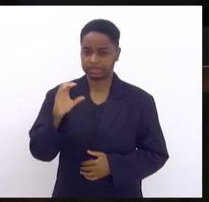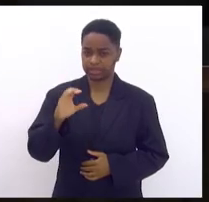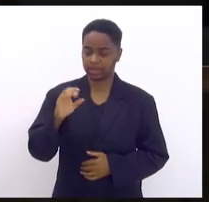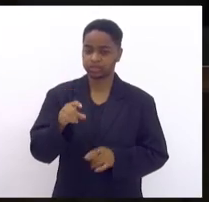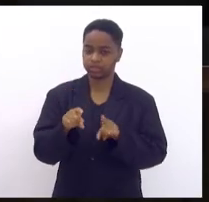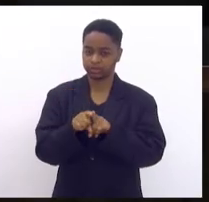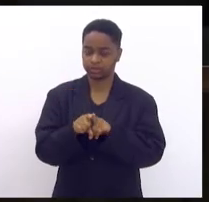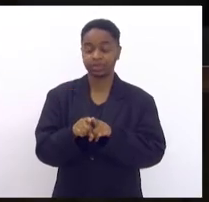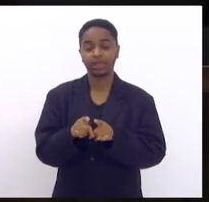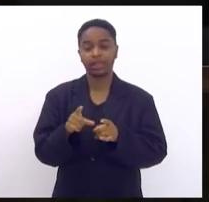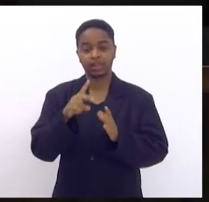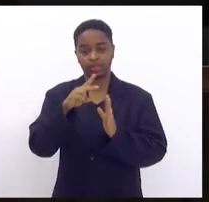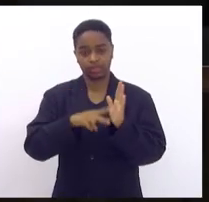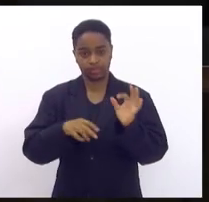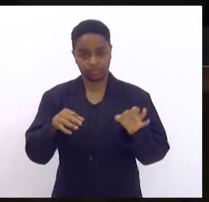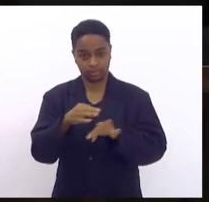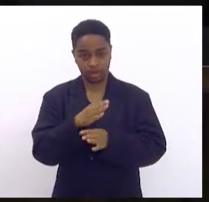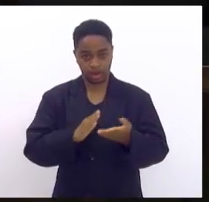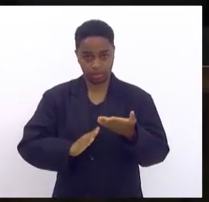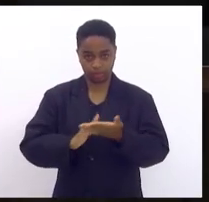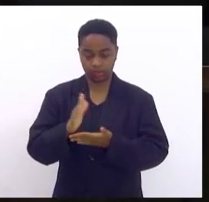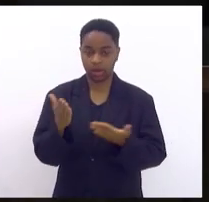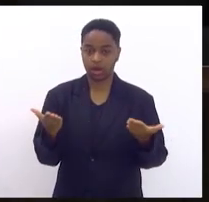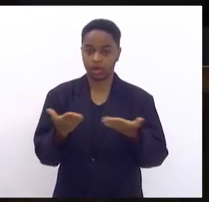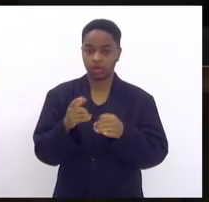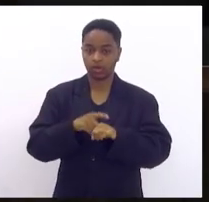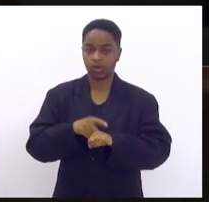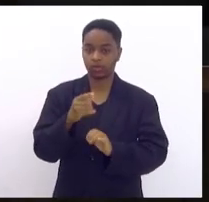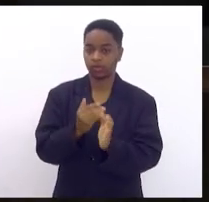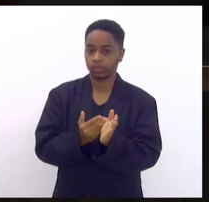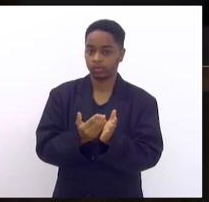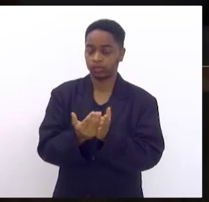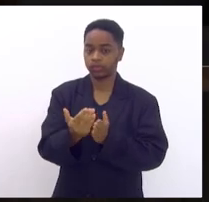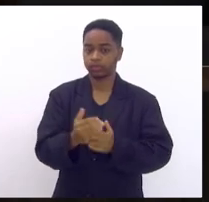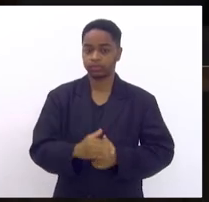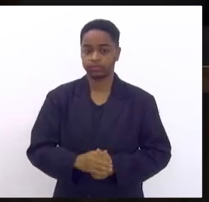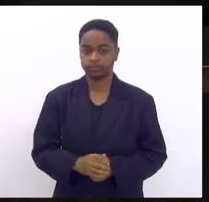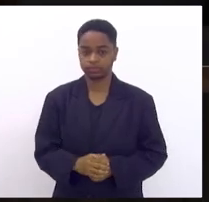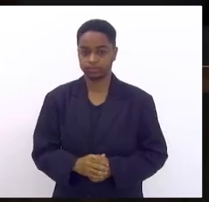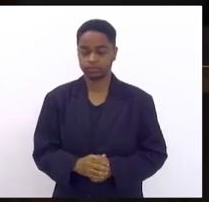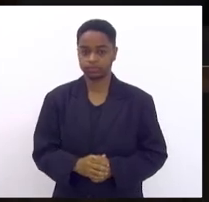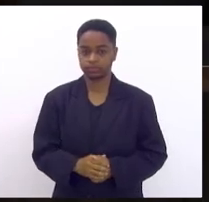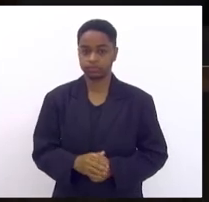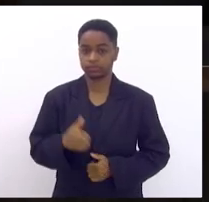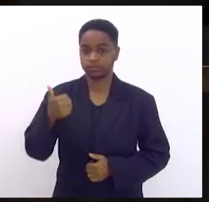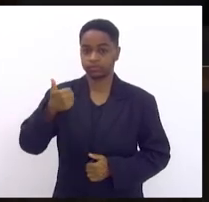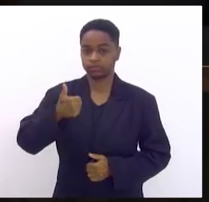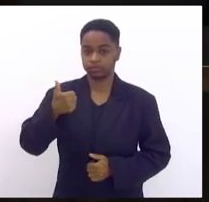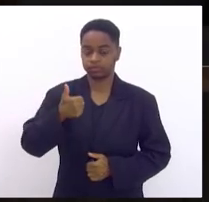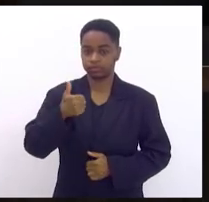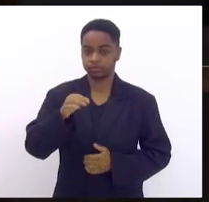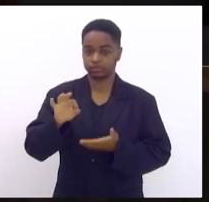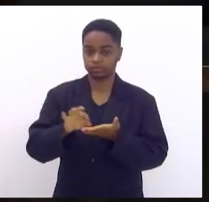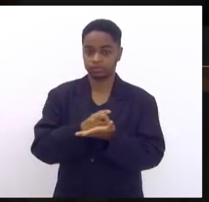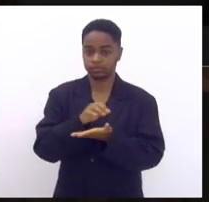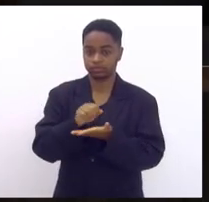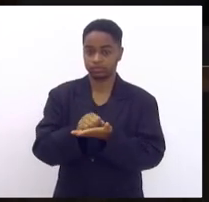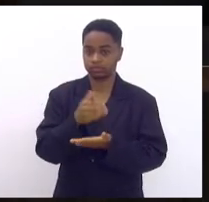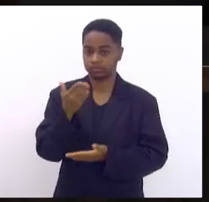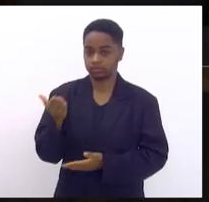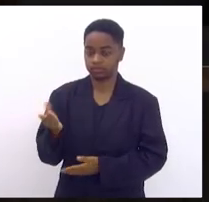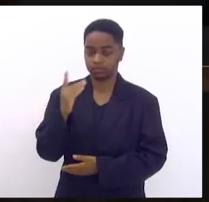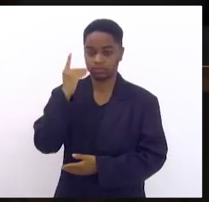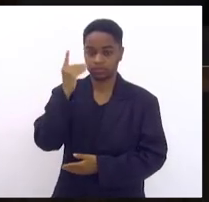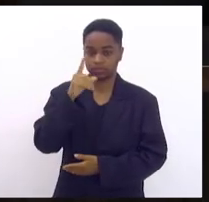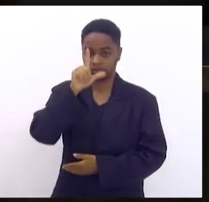Lida e aprovada a ata, passa-se ao expediente inicial. O primeiro orador inscrito é o nobre deputado